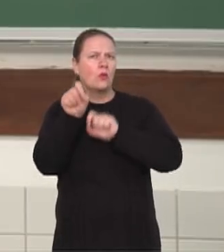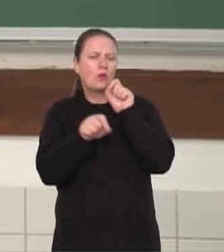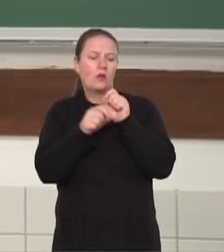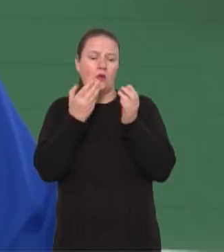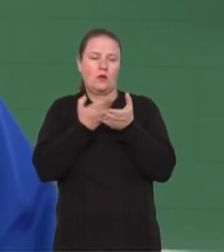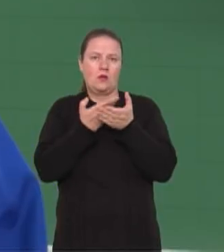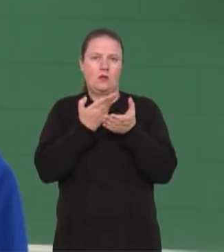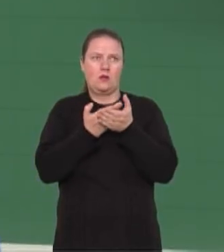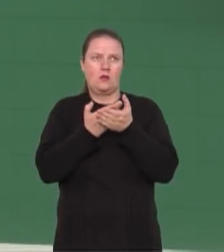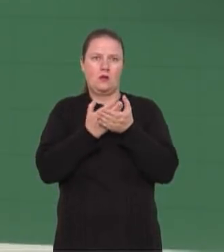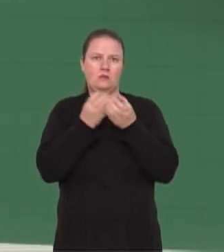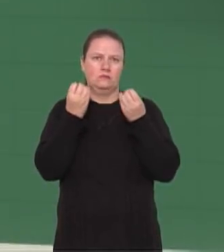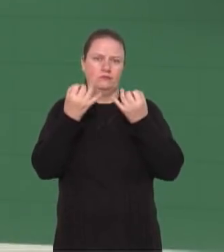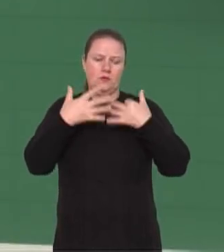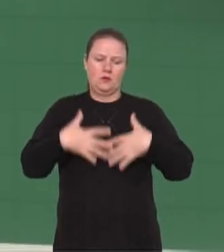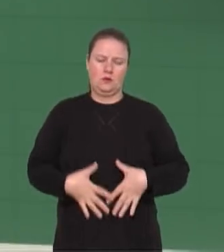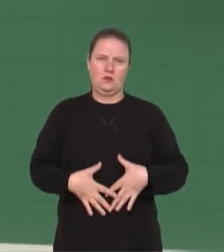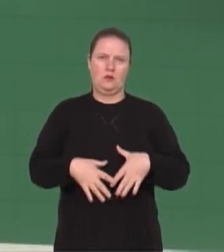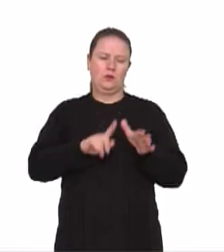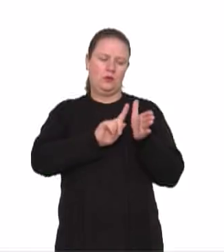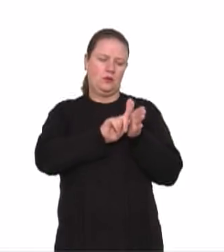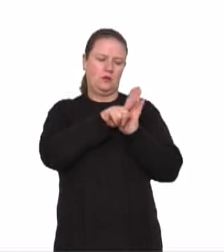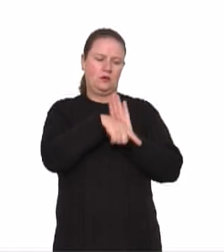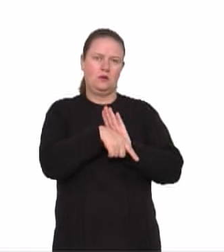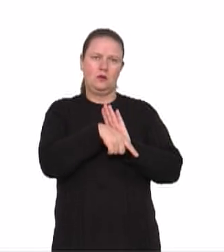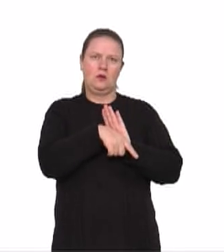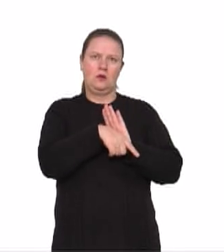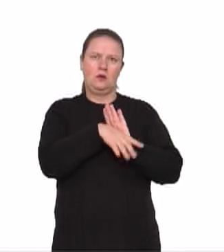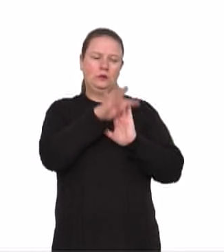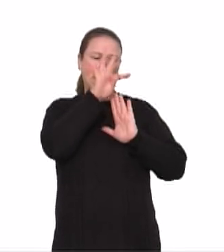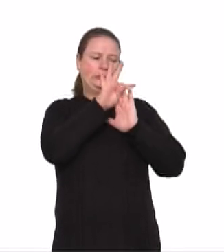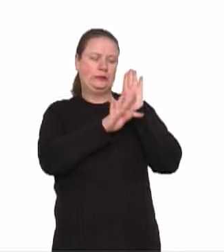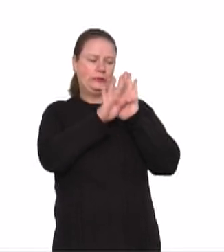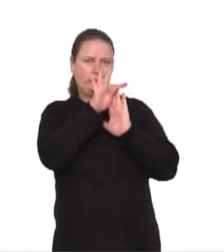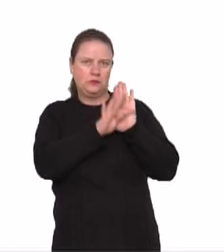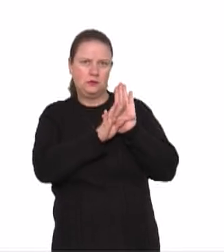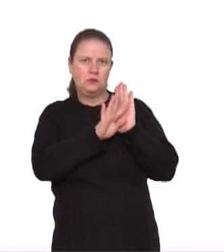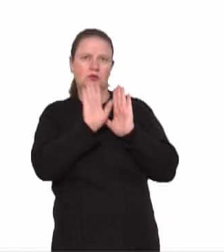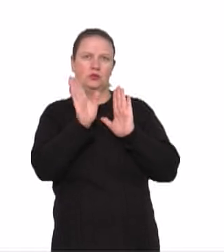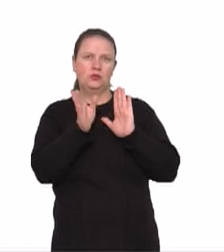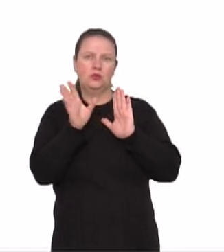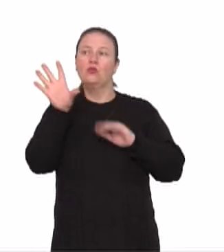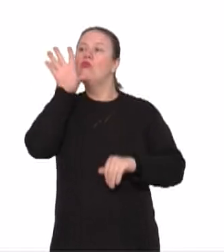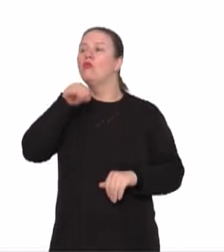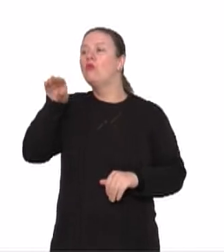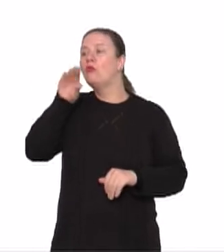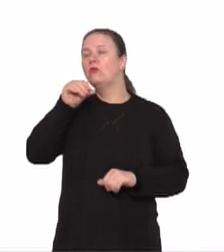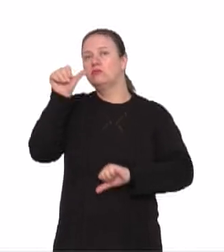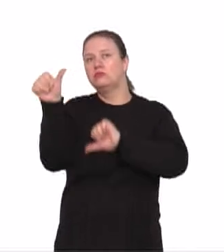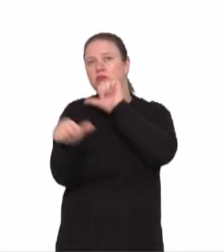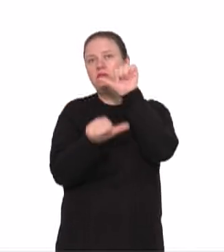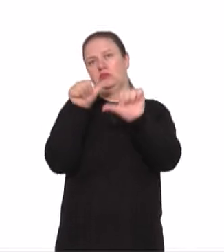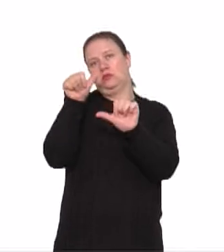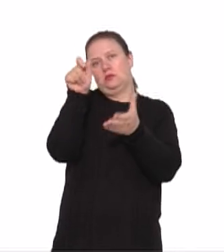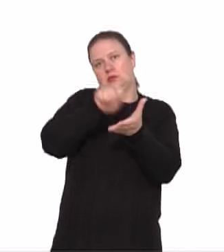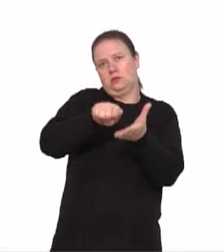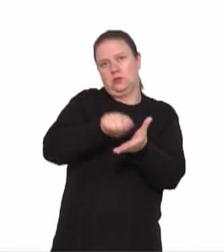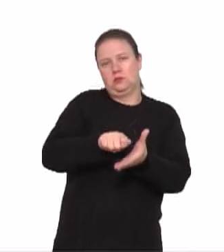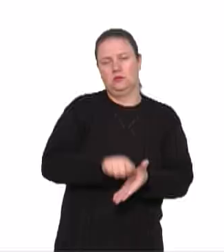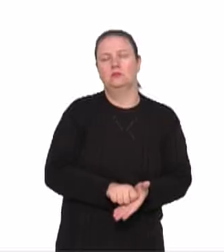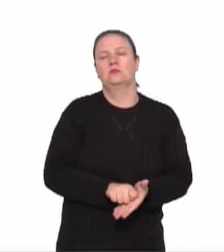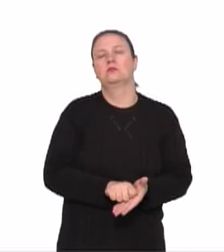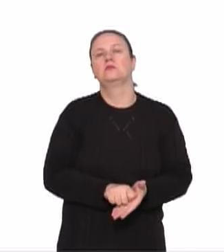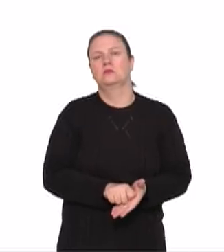estivemos trabalhando gêneros textuais. Então, vimos a transcrição da oralidade para a escrita, né, de uma